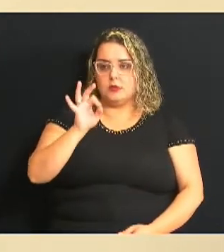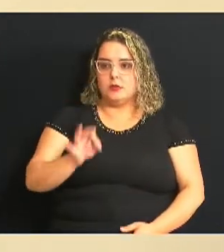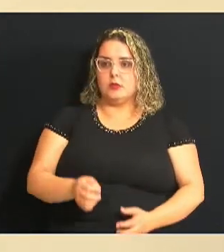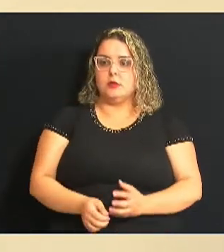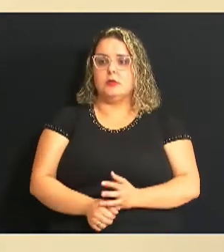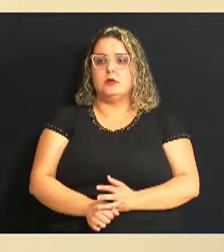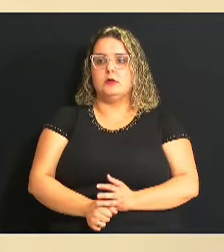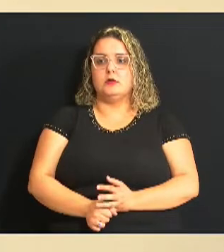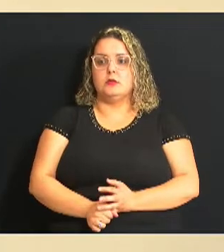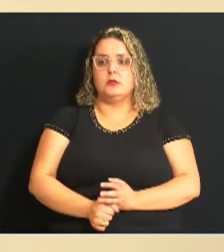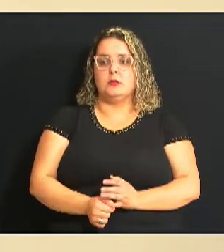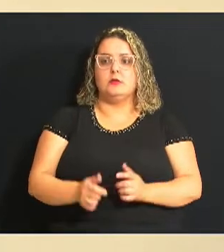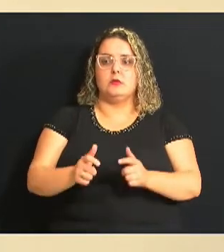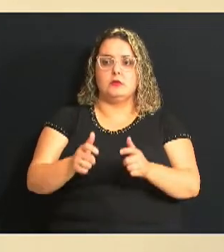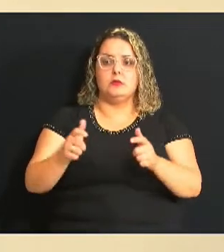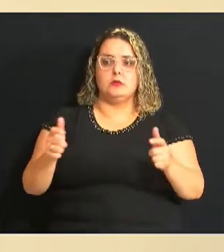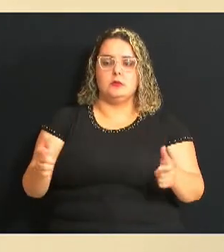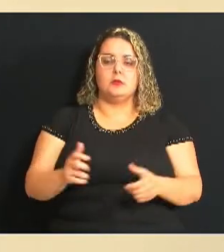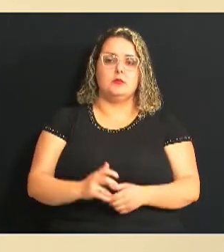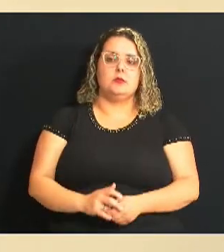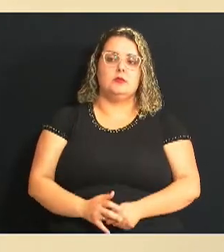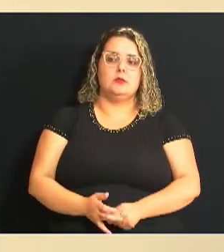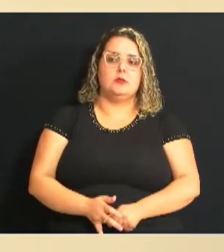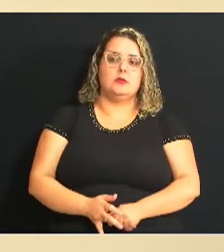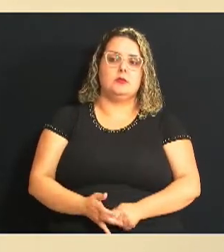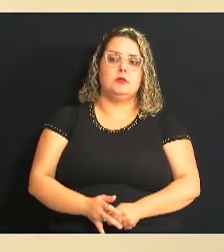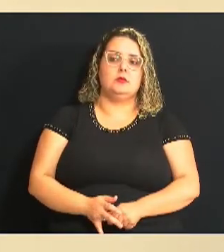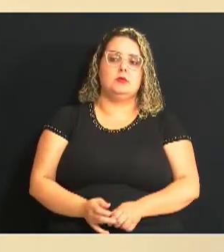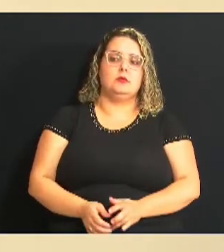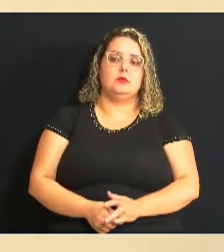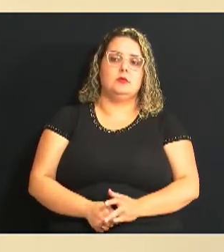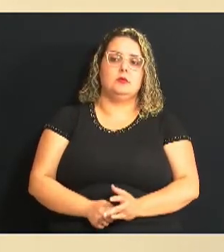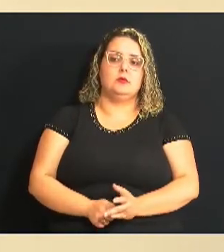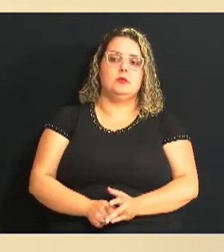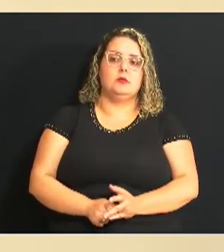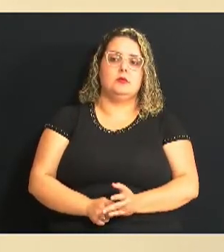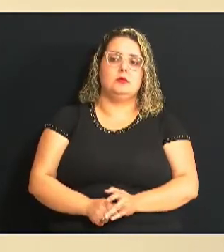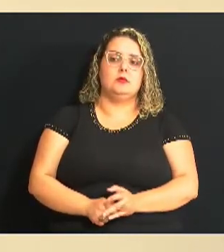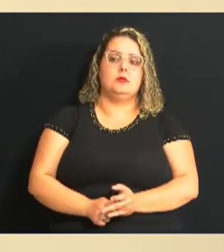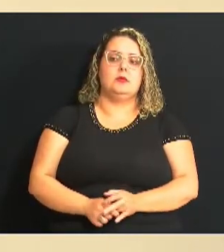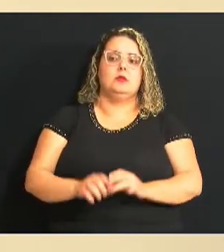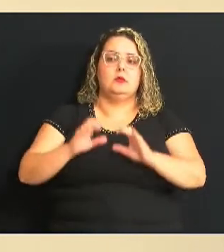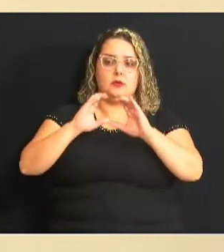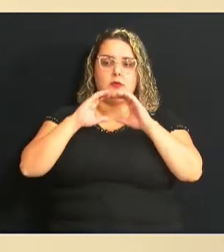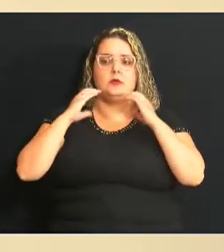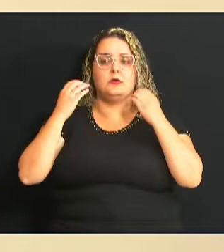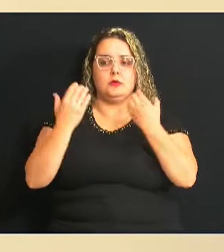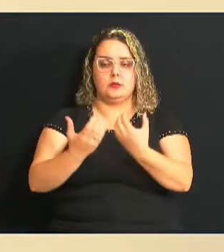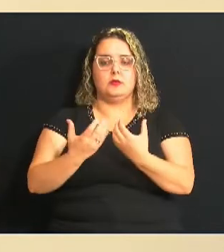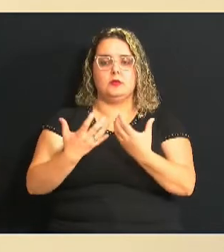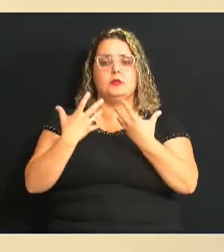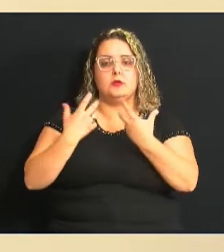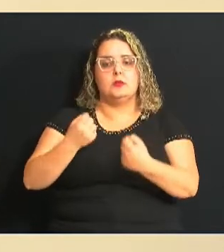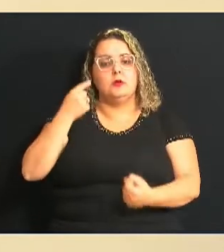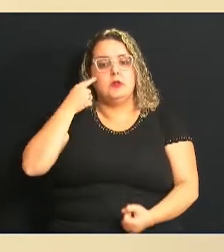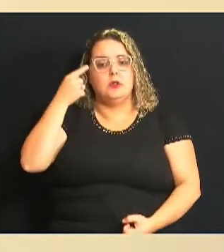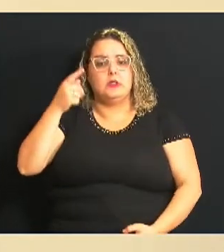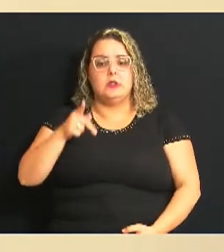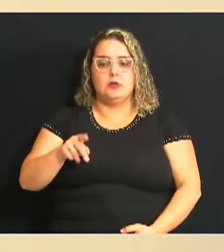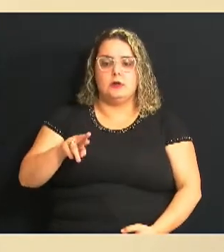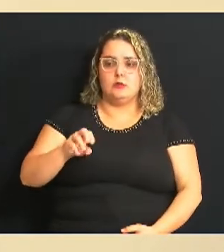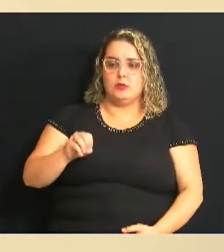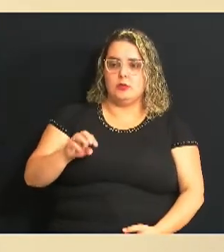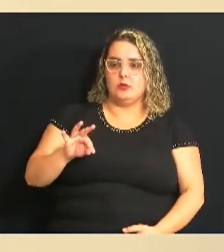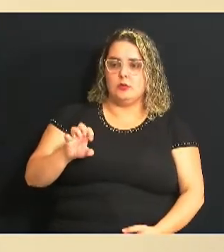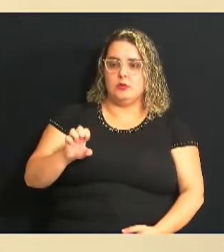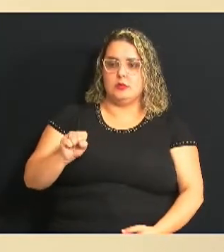o crescimento da comunidade que herdou a ideia protestante, que seria a